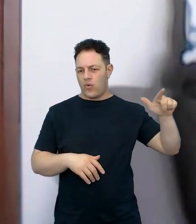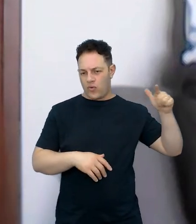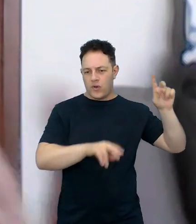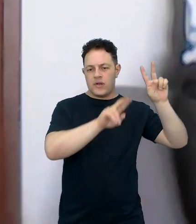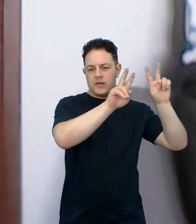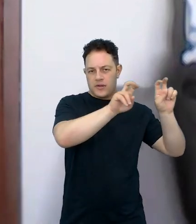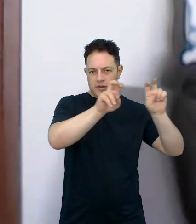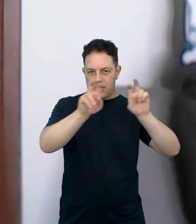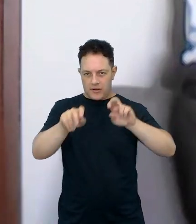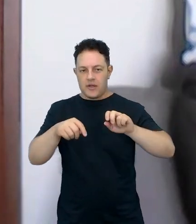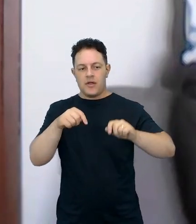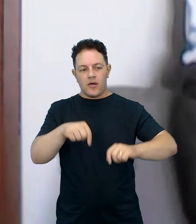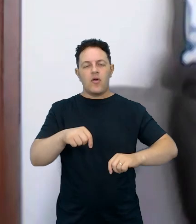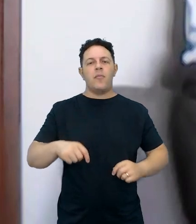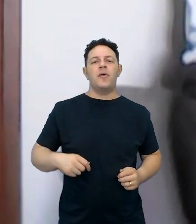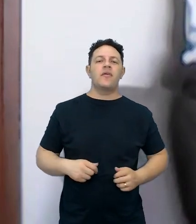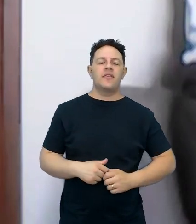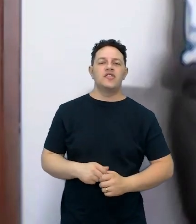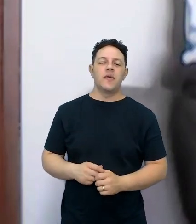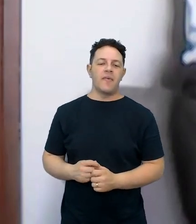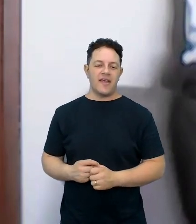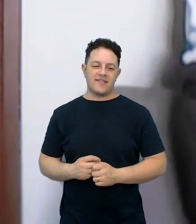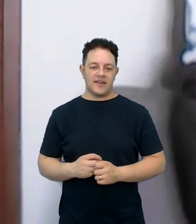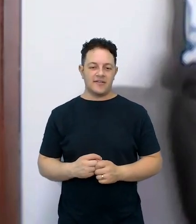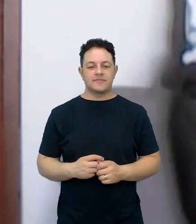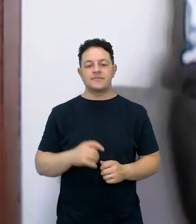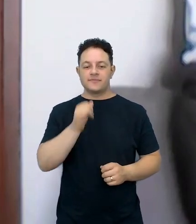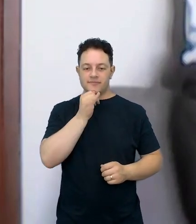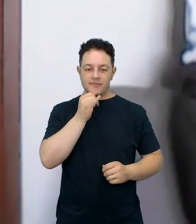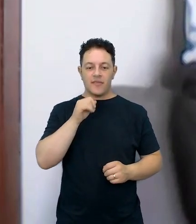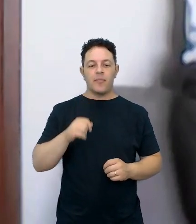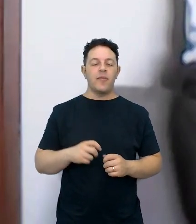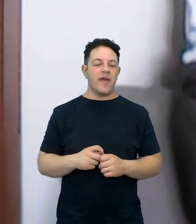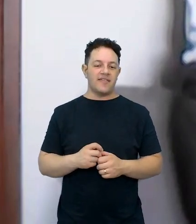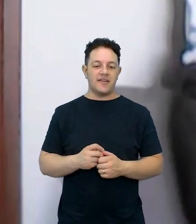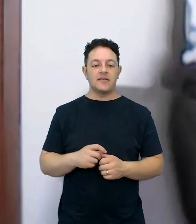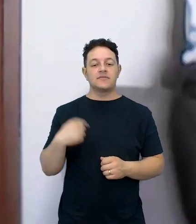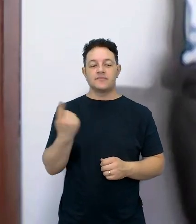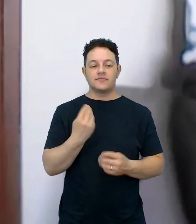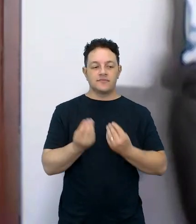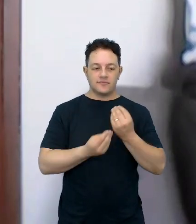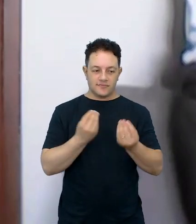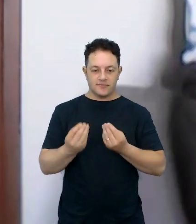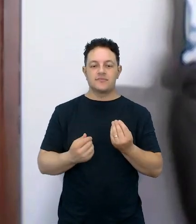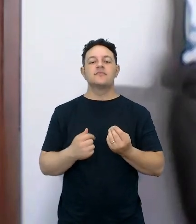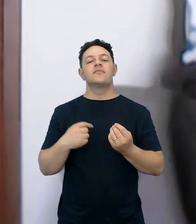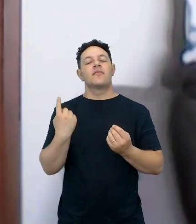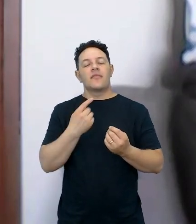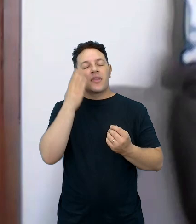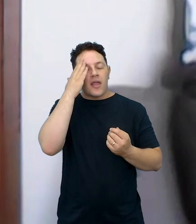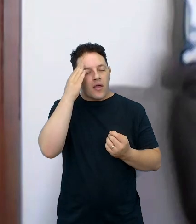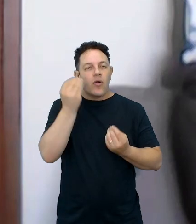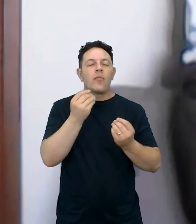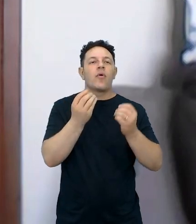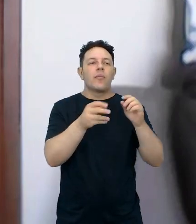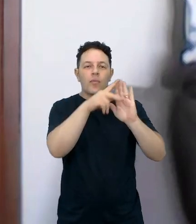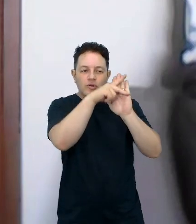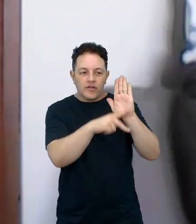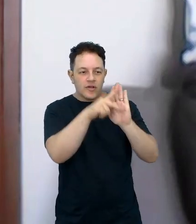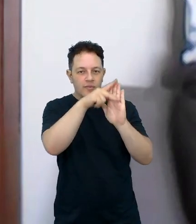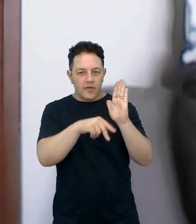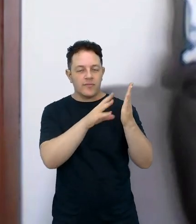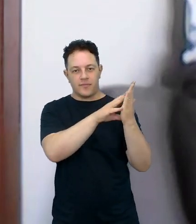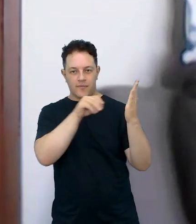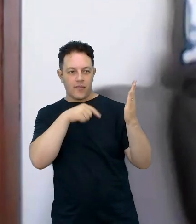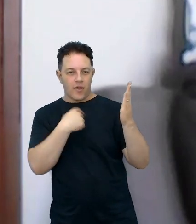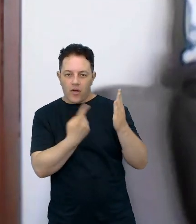primeiro bimestre, a gente vai mostrar aqui um pouquinho, e a gente vai tratar brevemente sobre aprendizagem baseada em projetos.